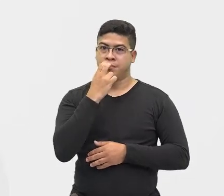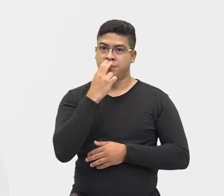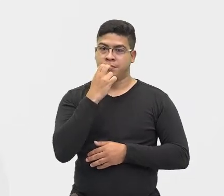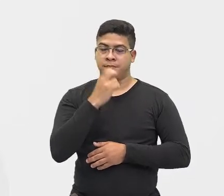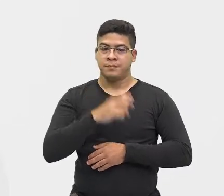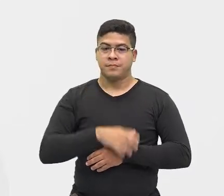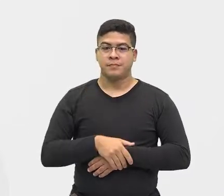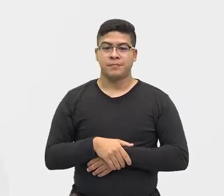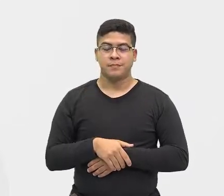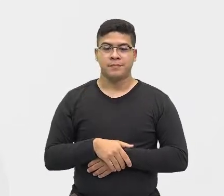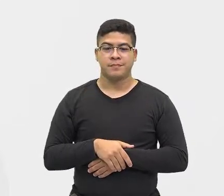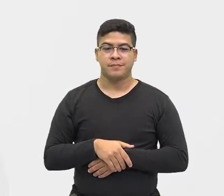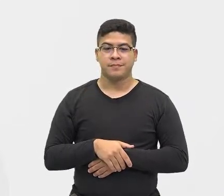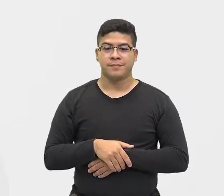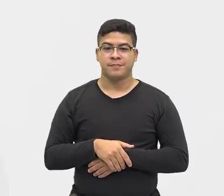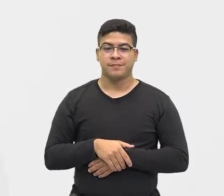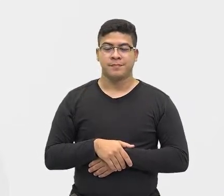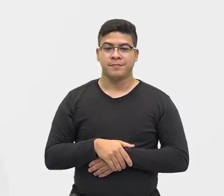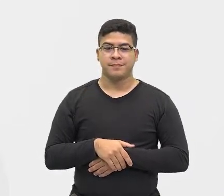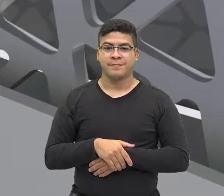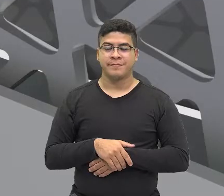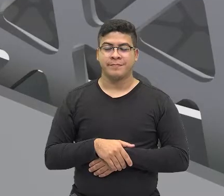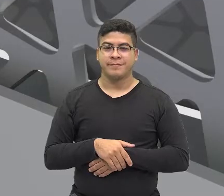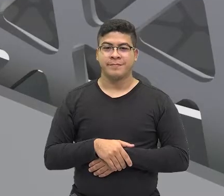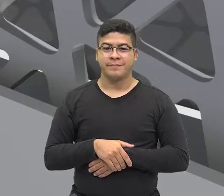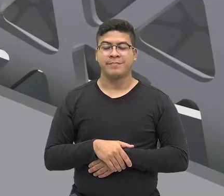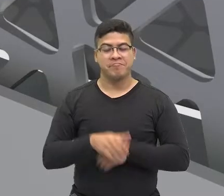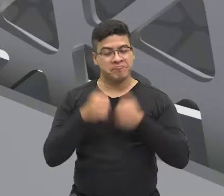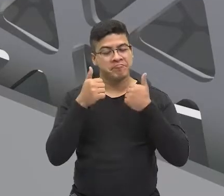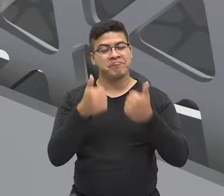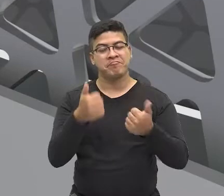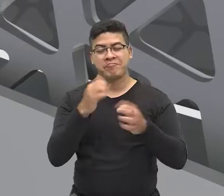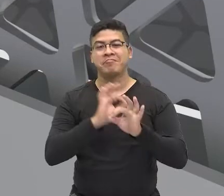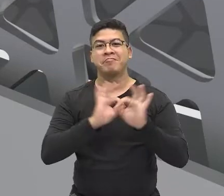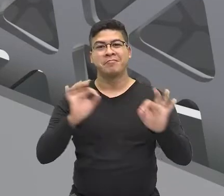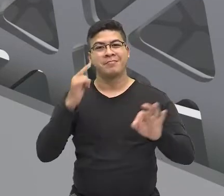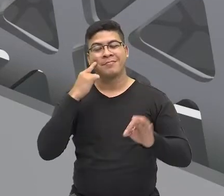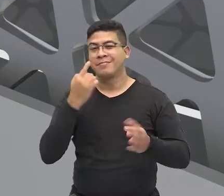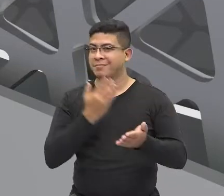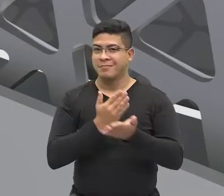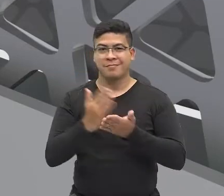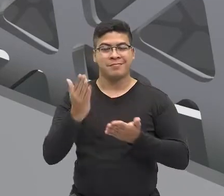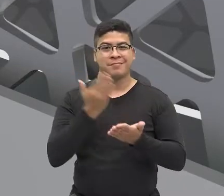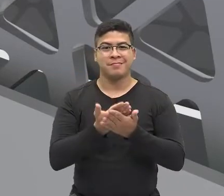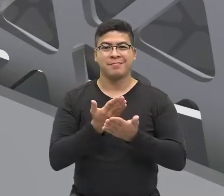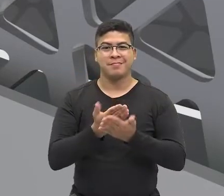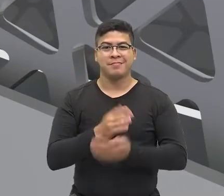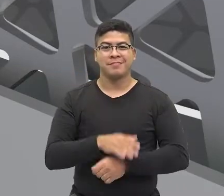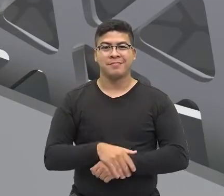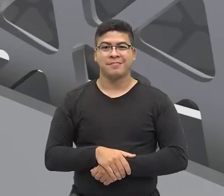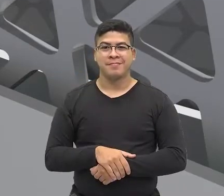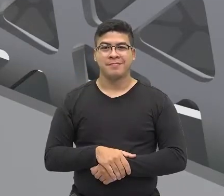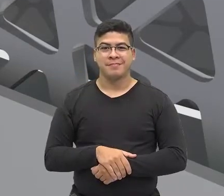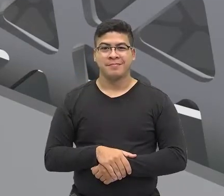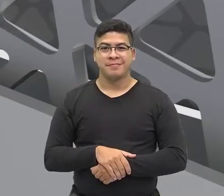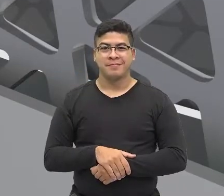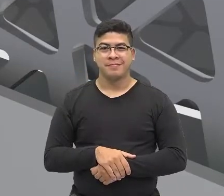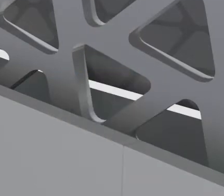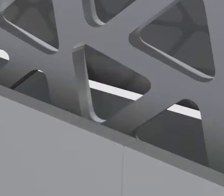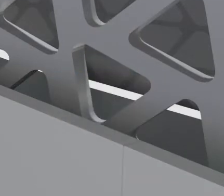Monteiro Lobato. Muito bem, muito bem. É isso. Vamos à aula de hoje? Vamos lá.